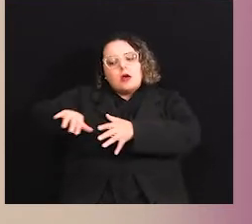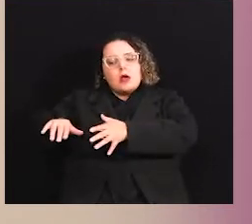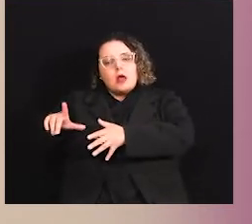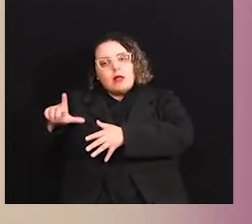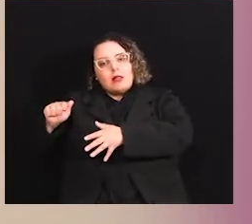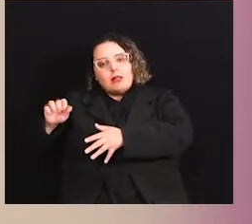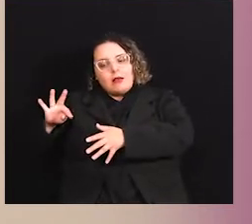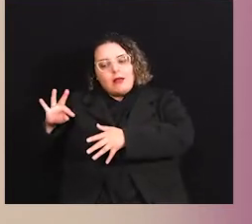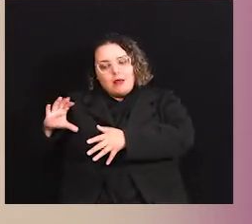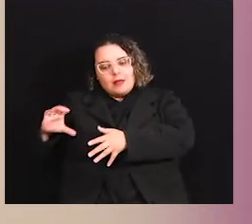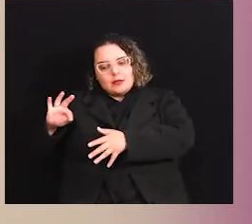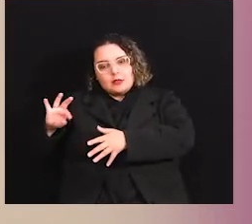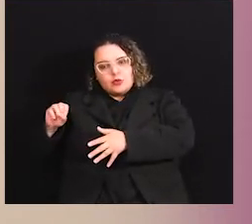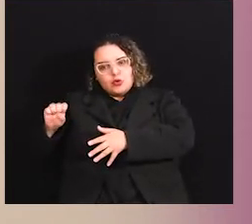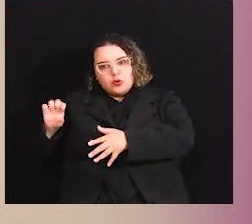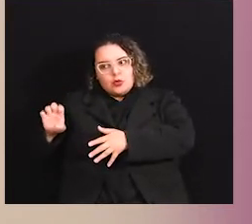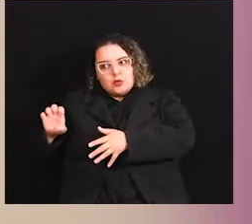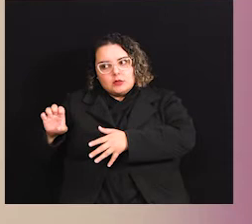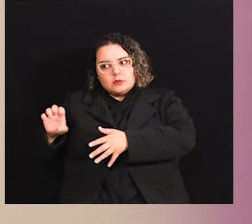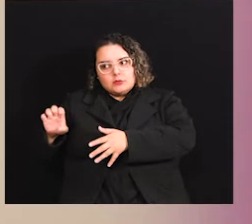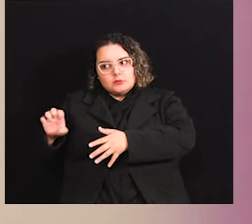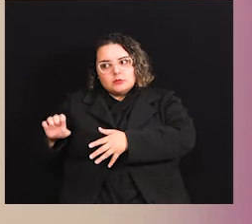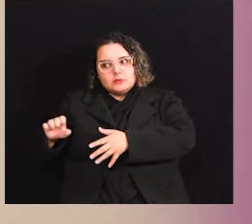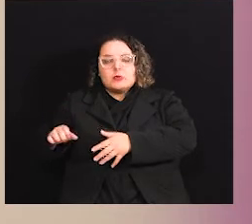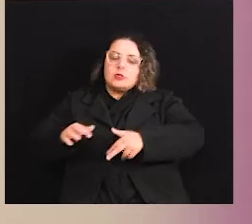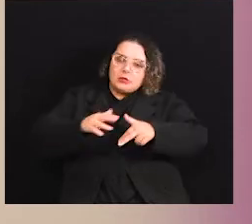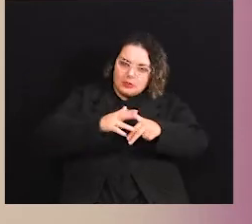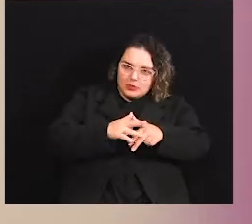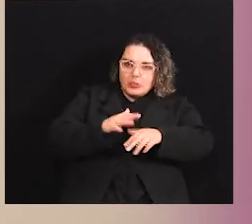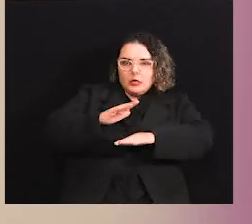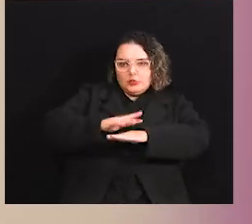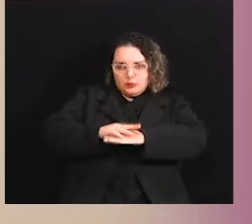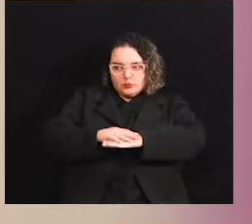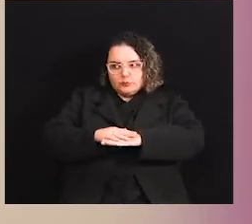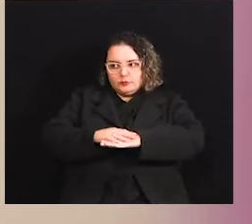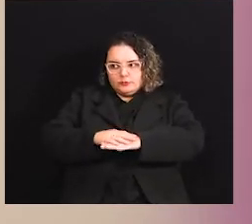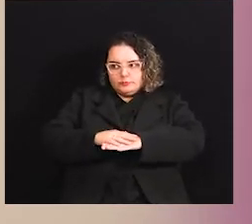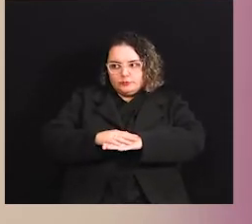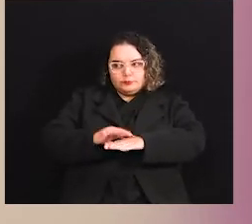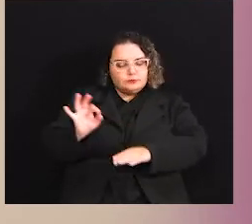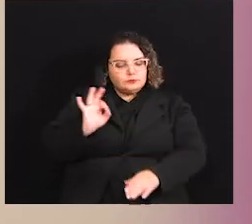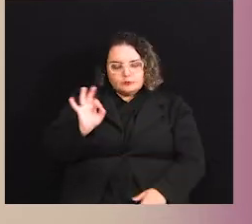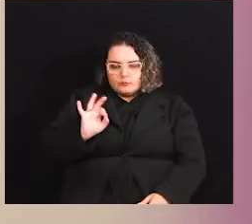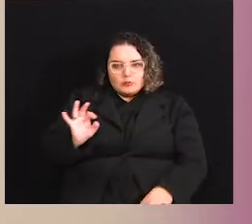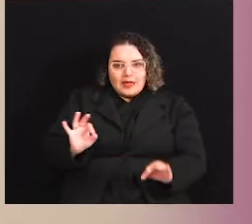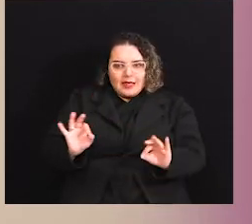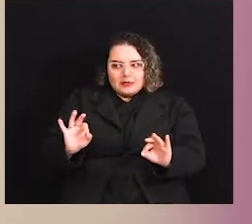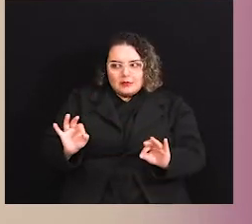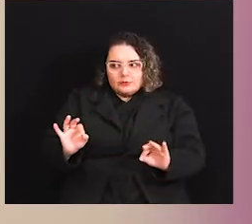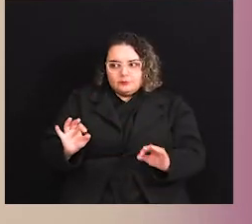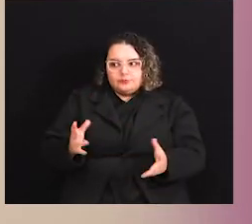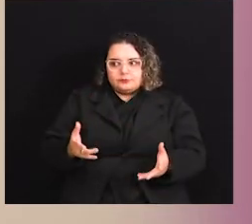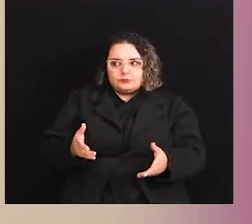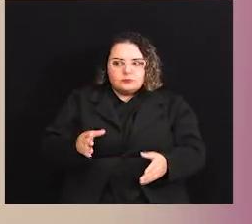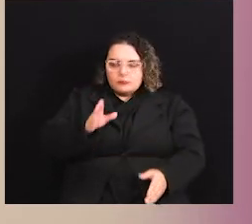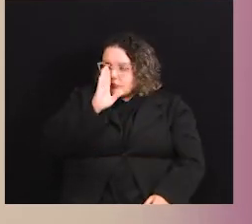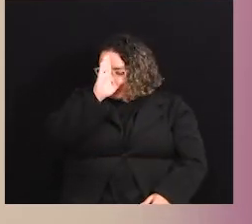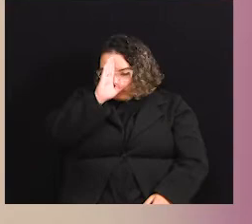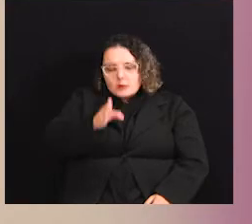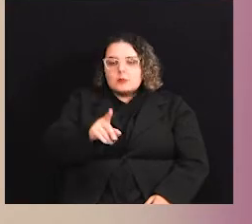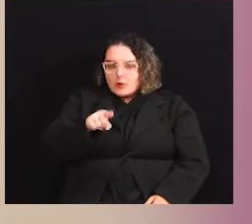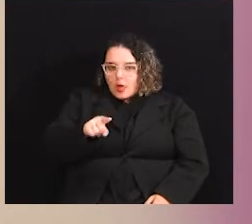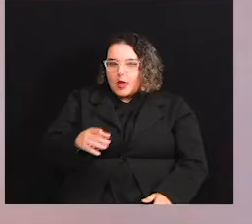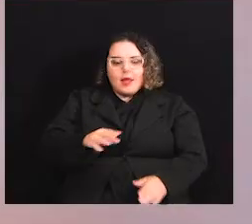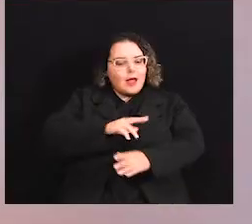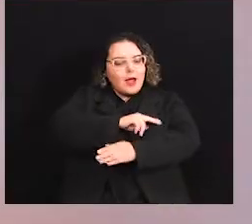a lactose da dieta do paciente que tem intolerância e não fazer uso nem eventual. A orientação principal é essa,